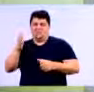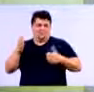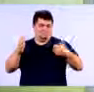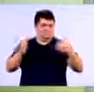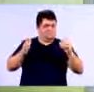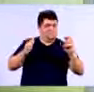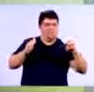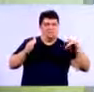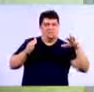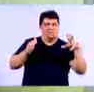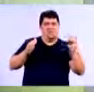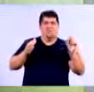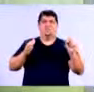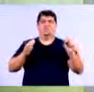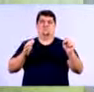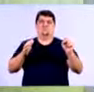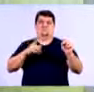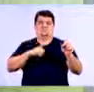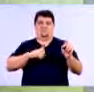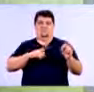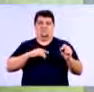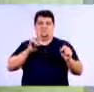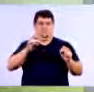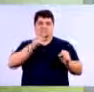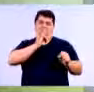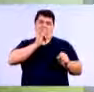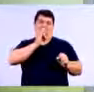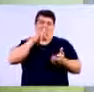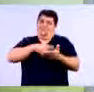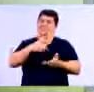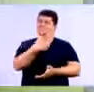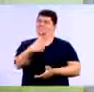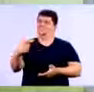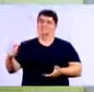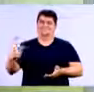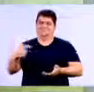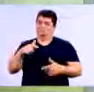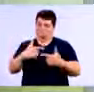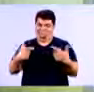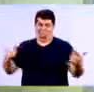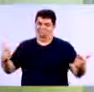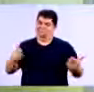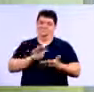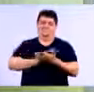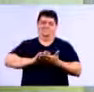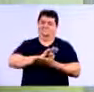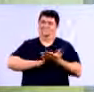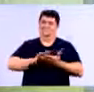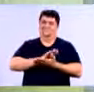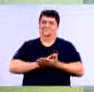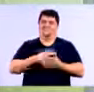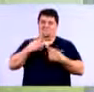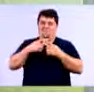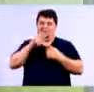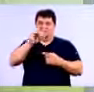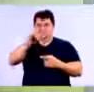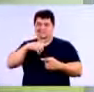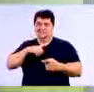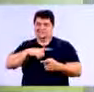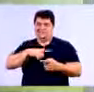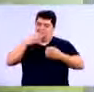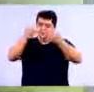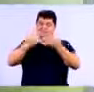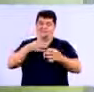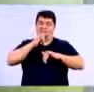10 milhões que eu tenho. Isso só de forma fictícia, tá, pessoal? A gente não tem 10 milhões guardado. Até porque se a gente tivesse, a gente não falaria,